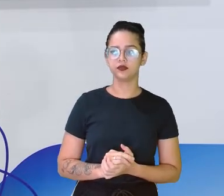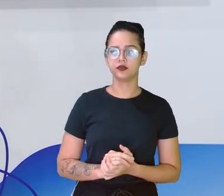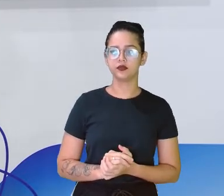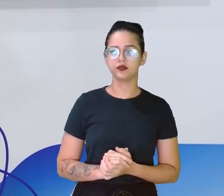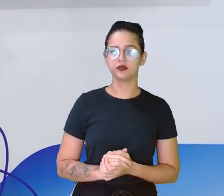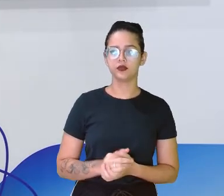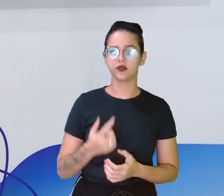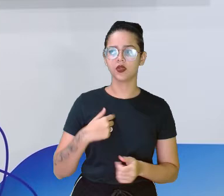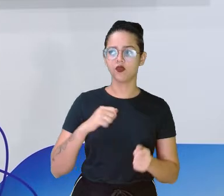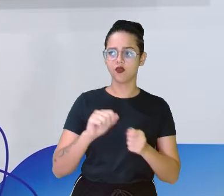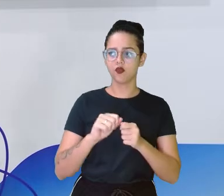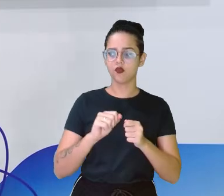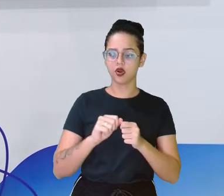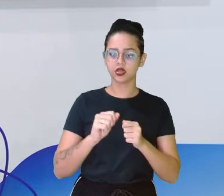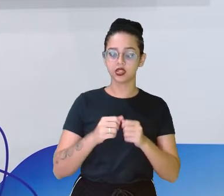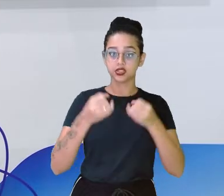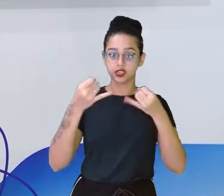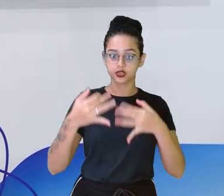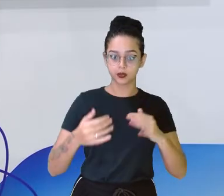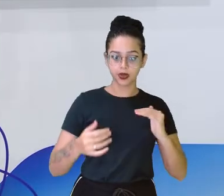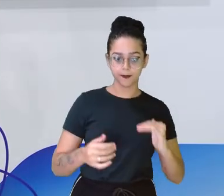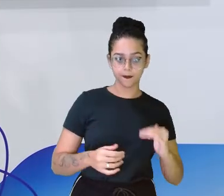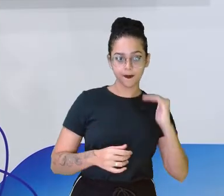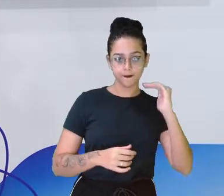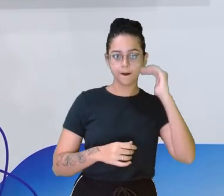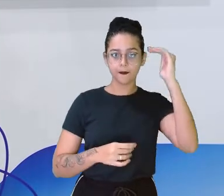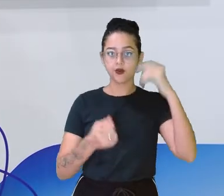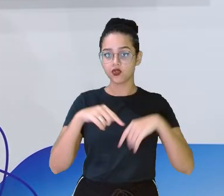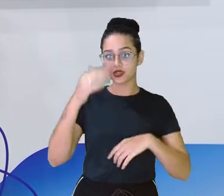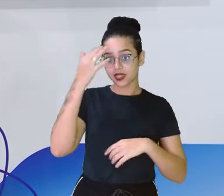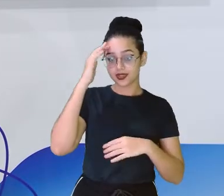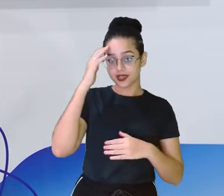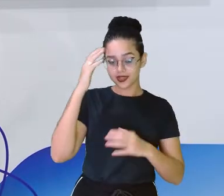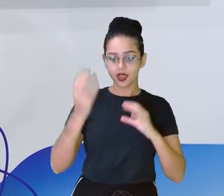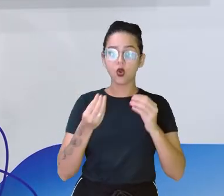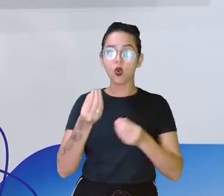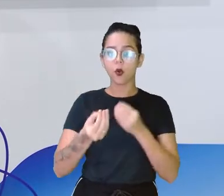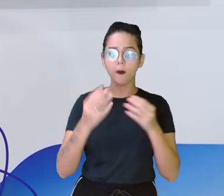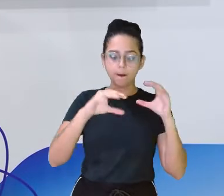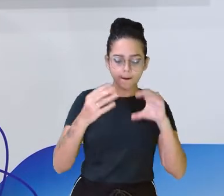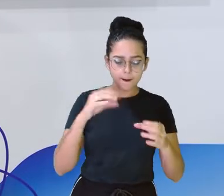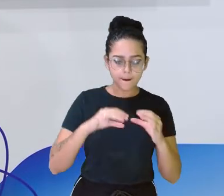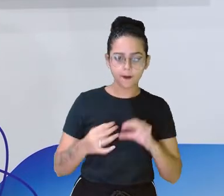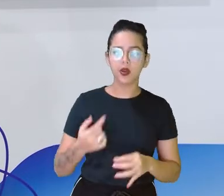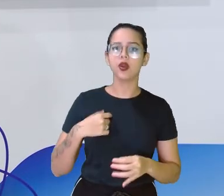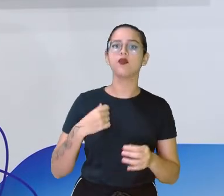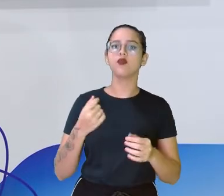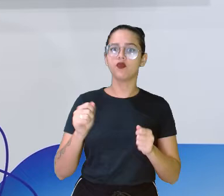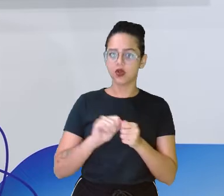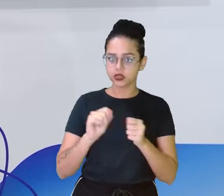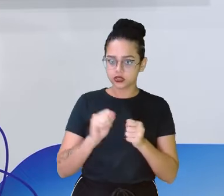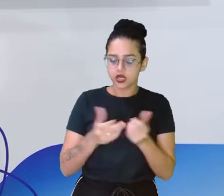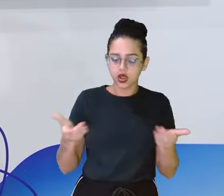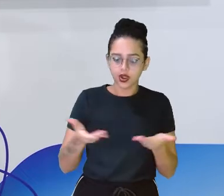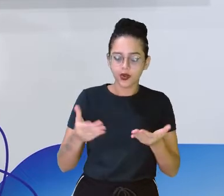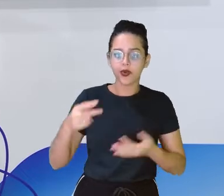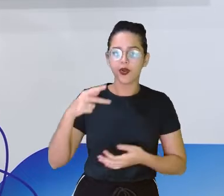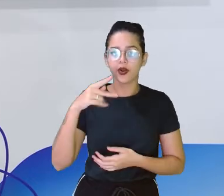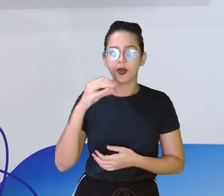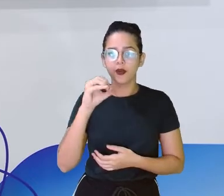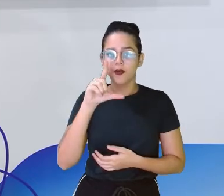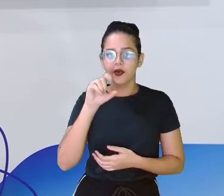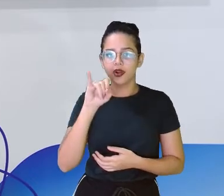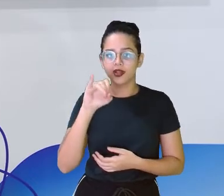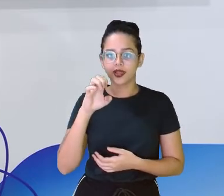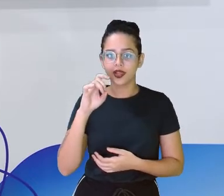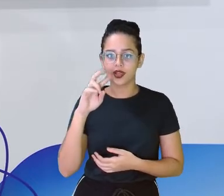vou fazer de baixo para cima, que é para vocês entenderem a montagem, certo? Que eu vou montar aqui, inclusive, um poliedro, que no caso